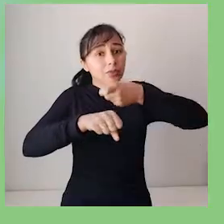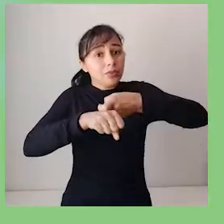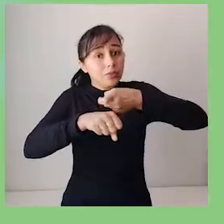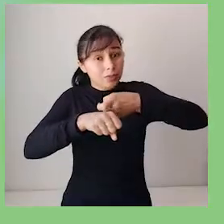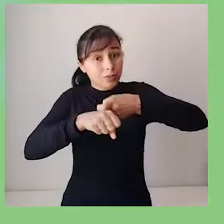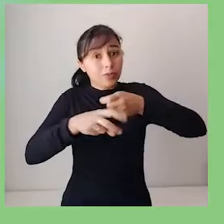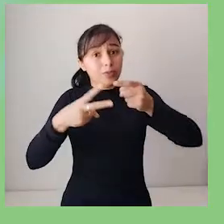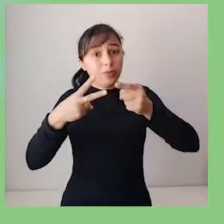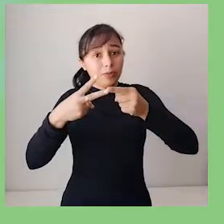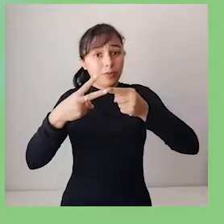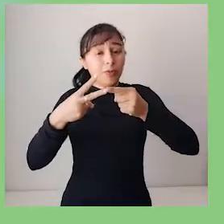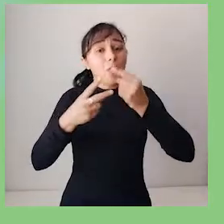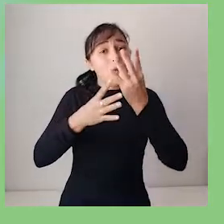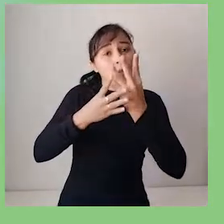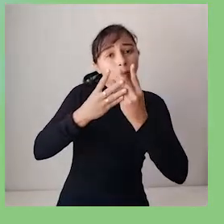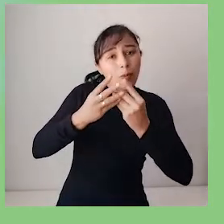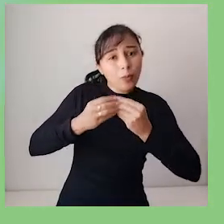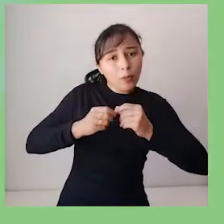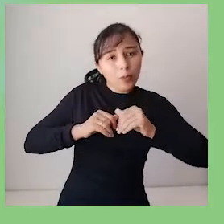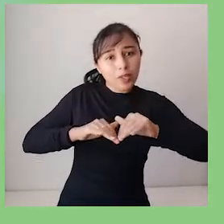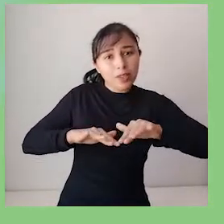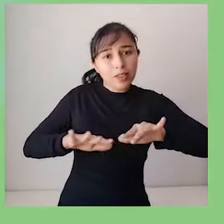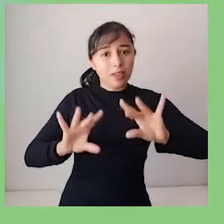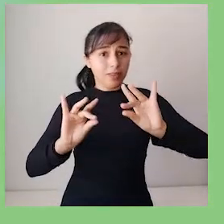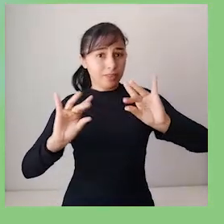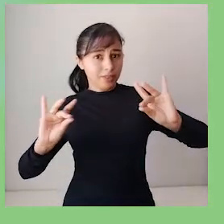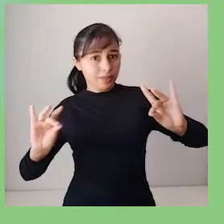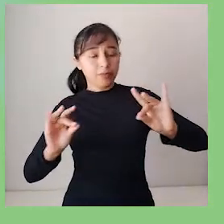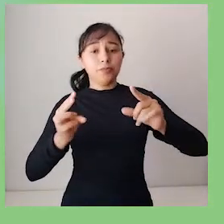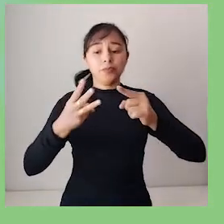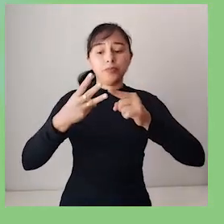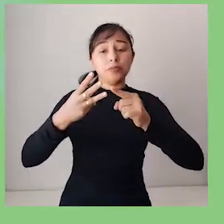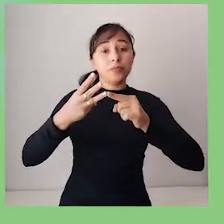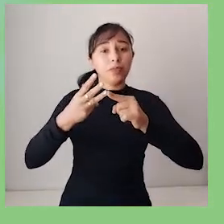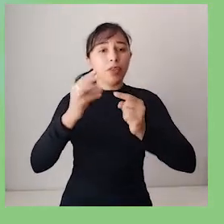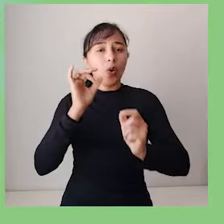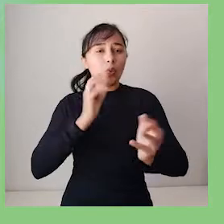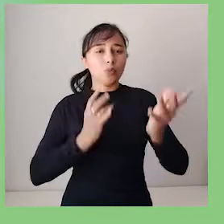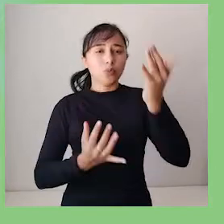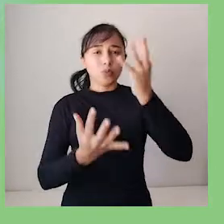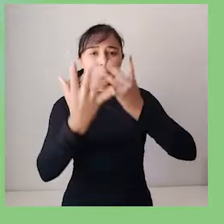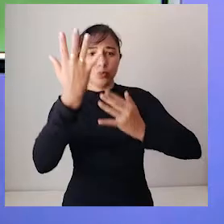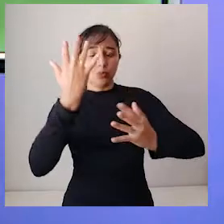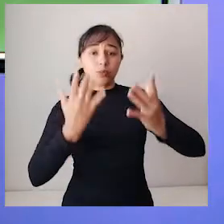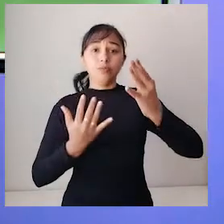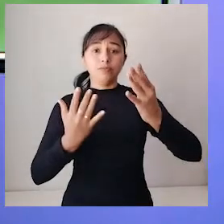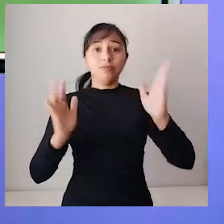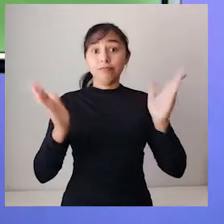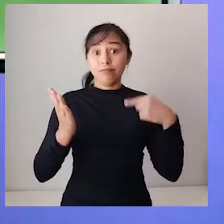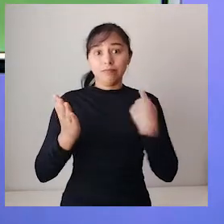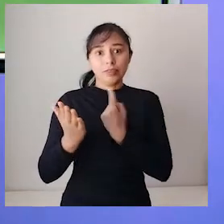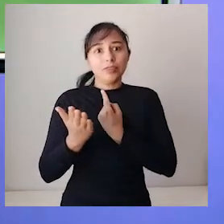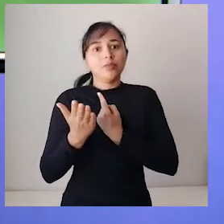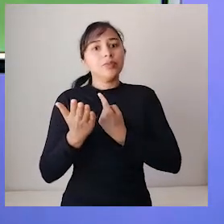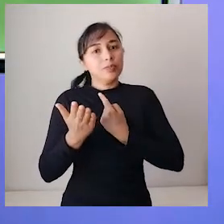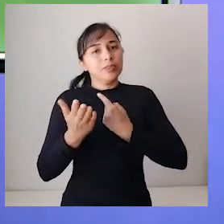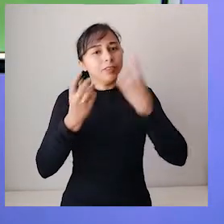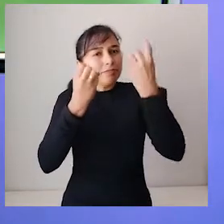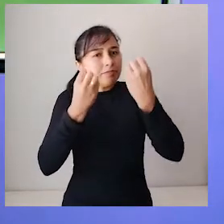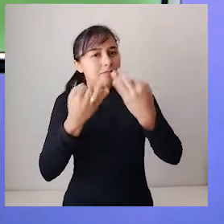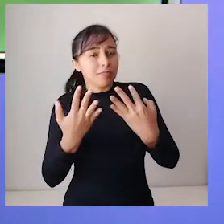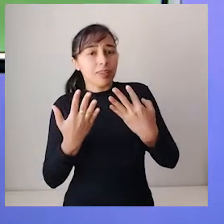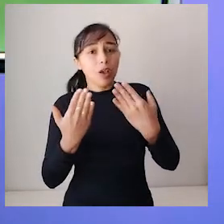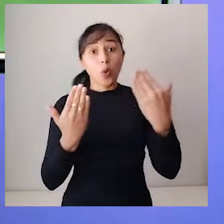o sólido, o líquido e o gasoso. Nós vamos trabalhar essa aula sempre associando